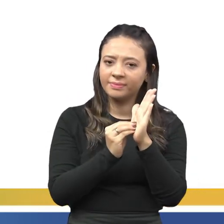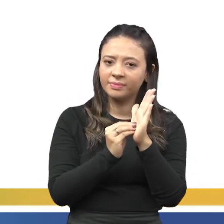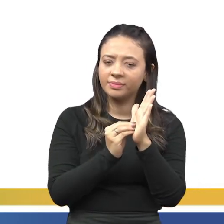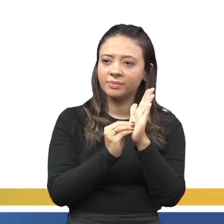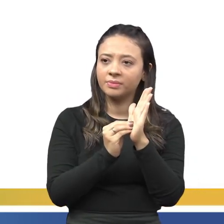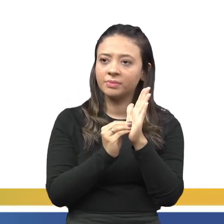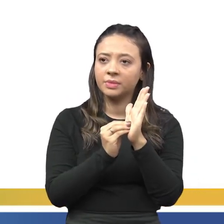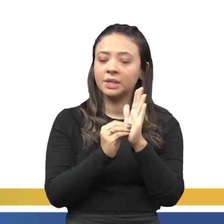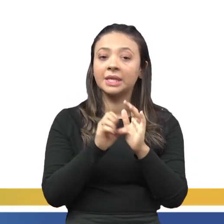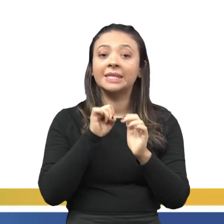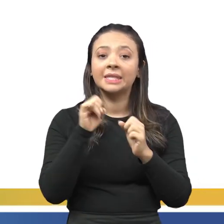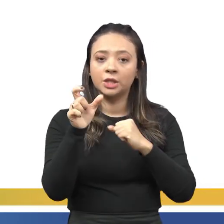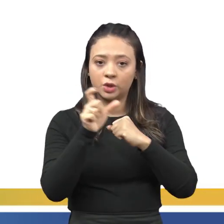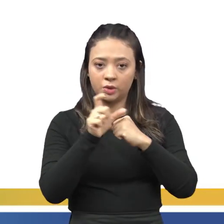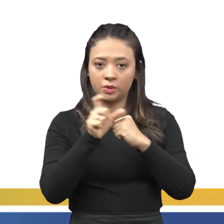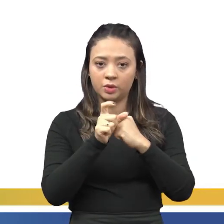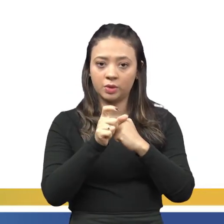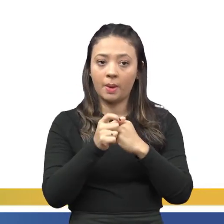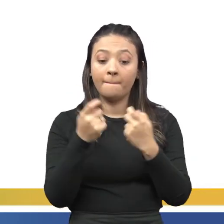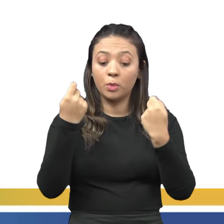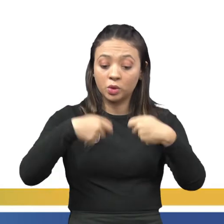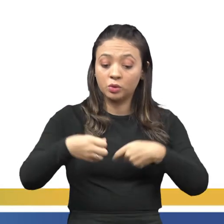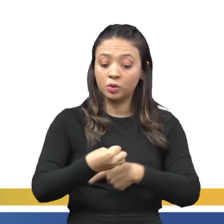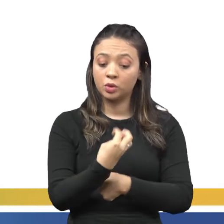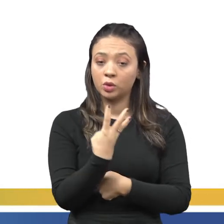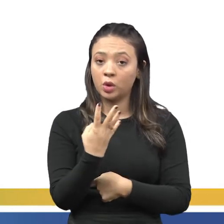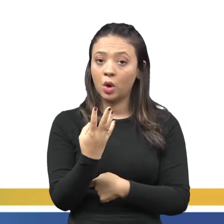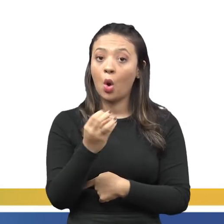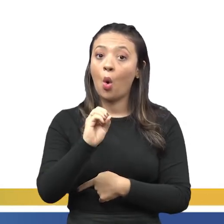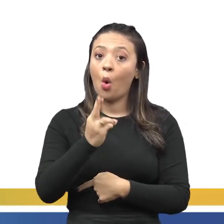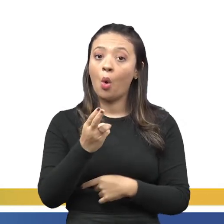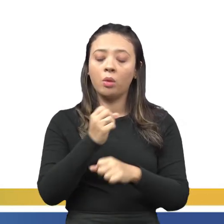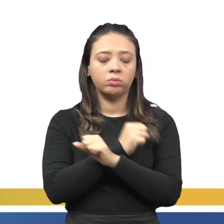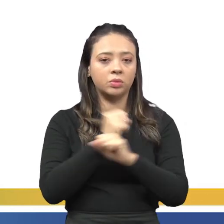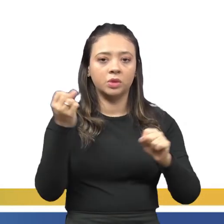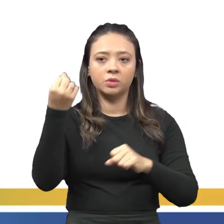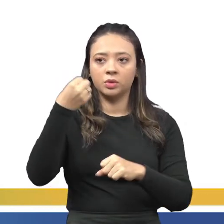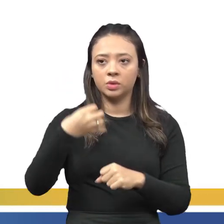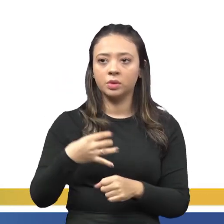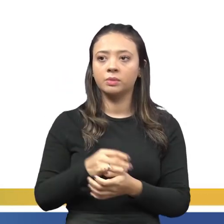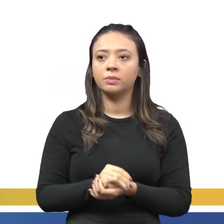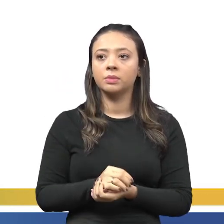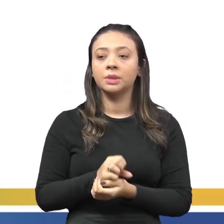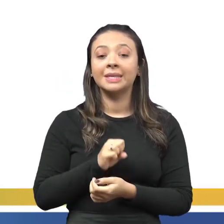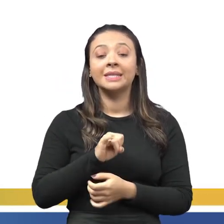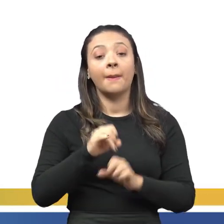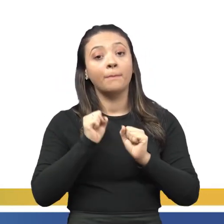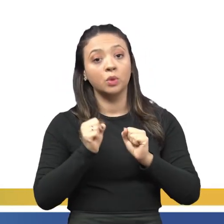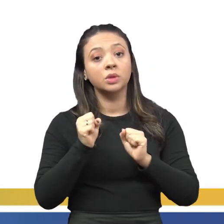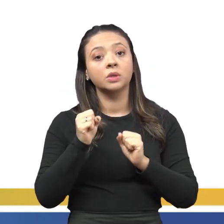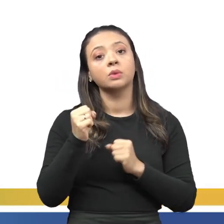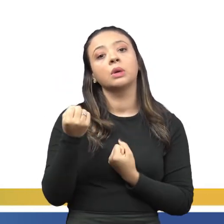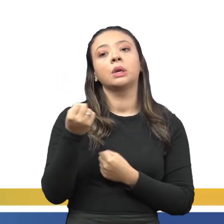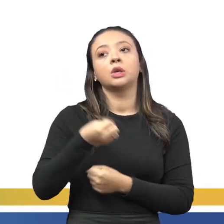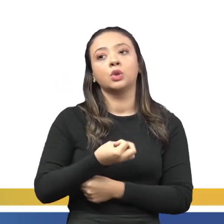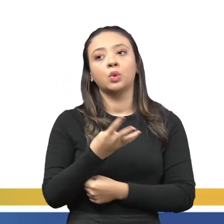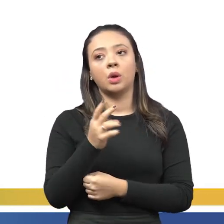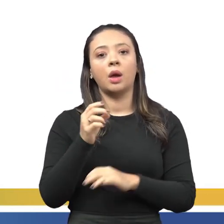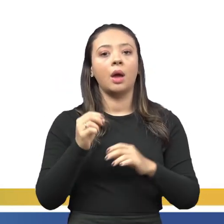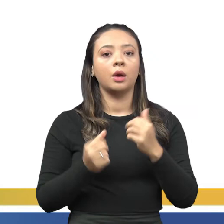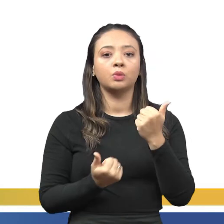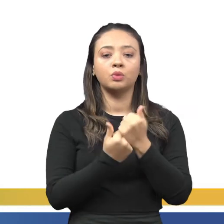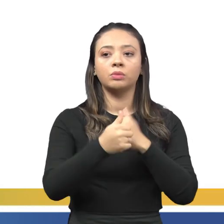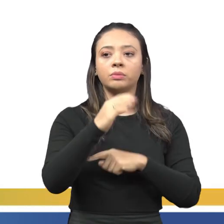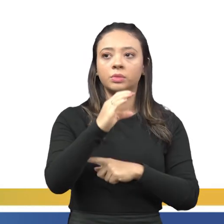completar, pessoal, ou tem que falar se esses substantivos são contáveis ou incontáveis. Para contáveis você completa com C